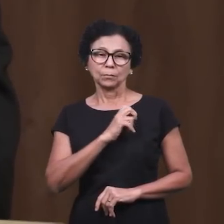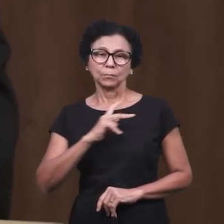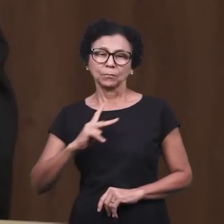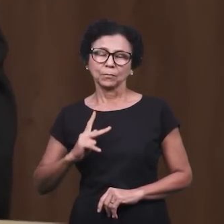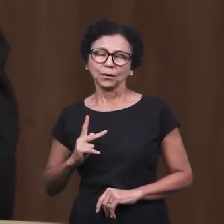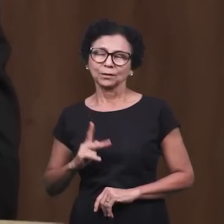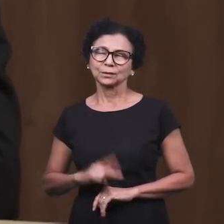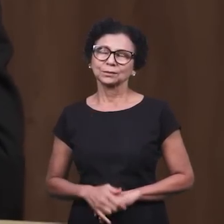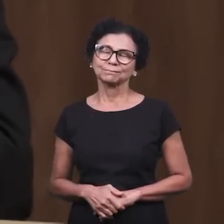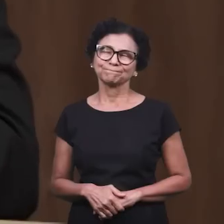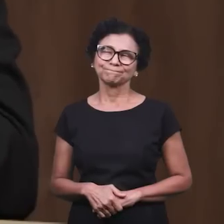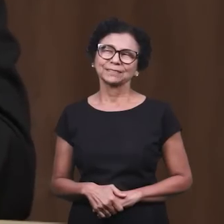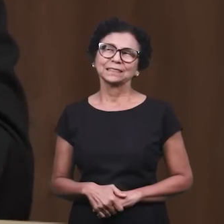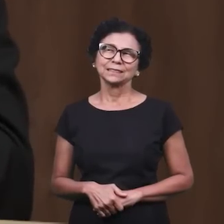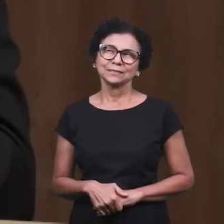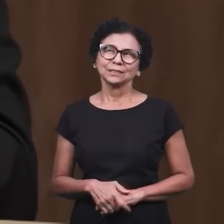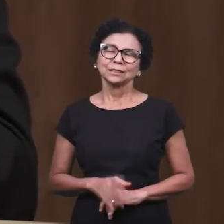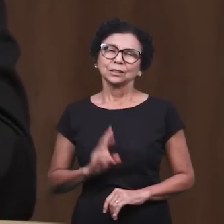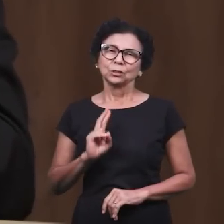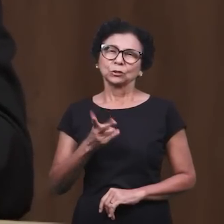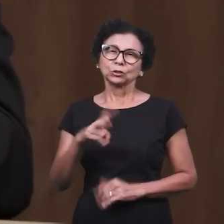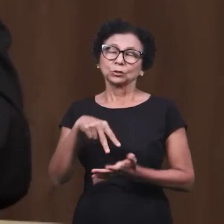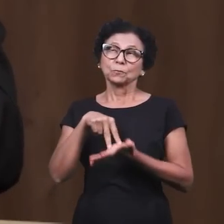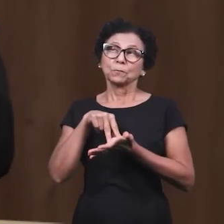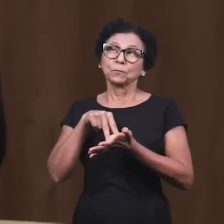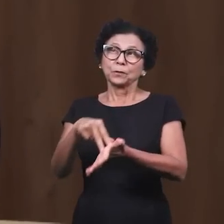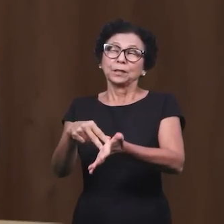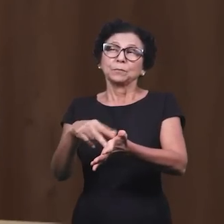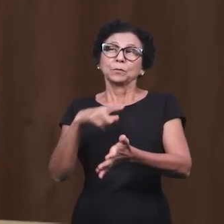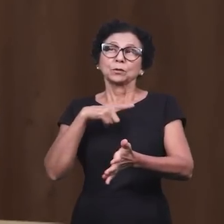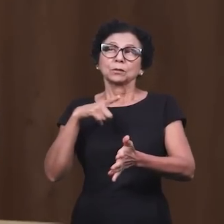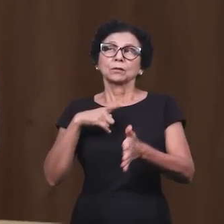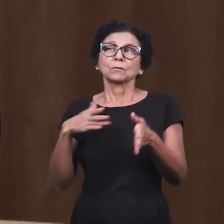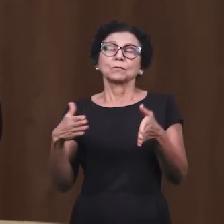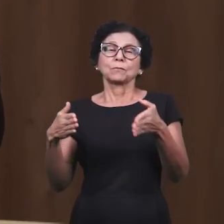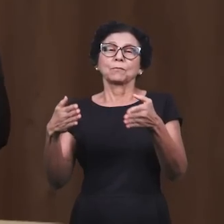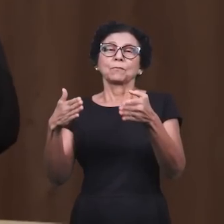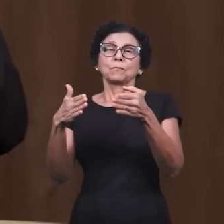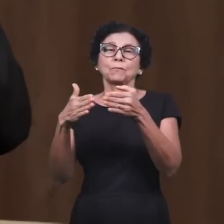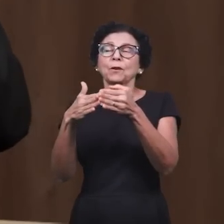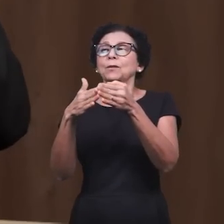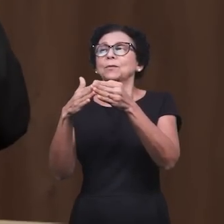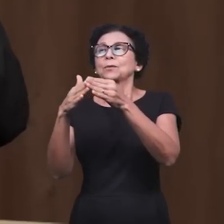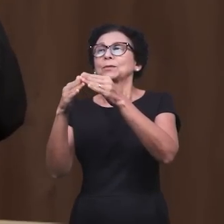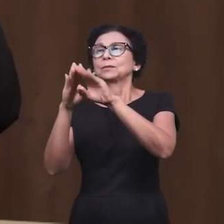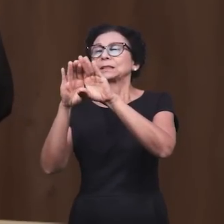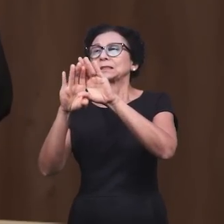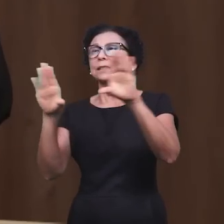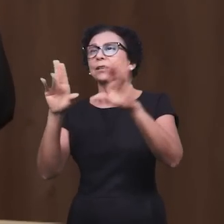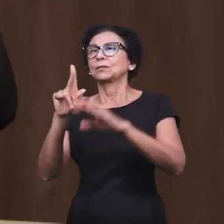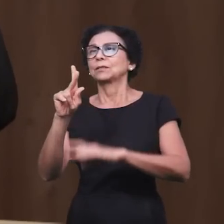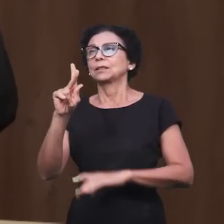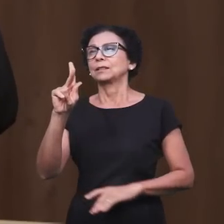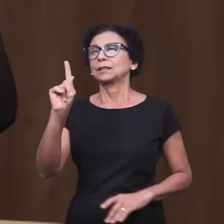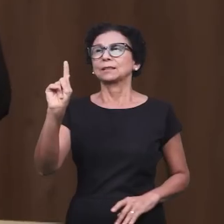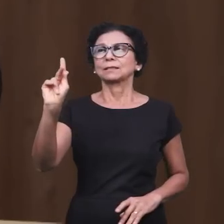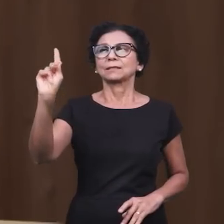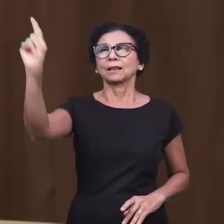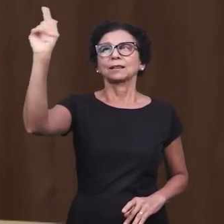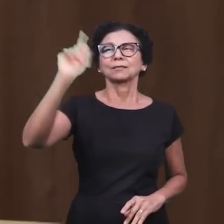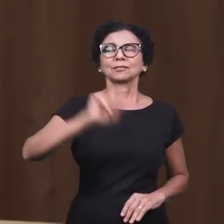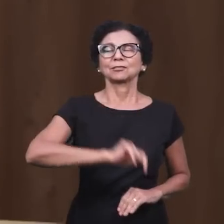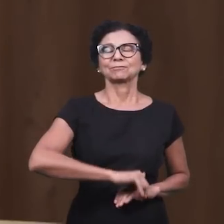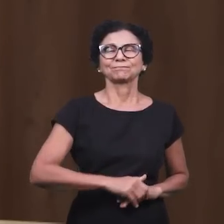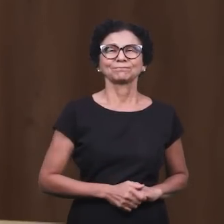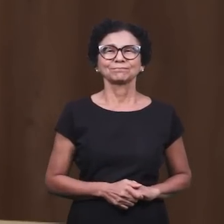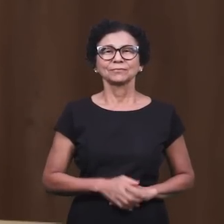da soberana vocação. O grande alvo é eles serem servos. Perfeito. Eles alcançarem o grande alvo, eles alcançarem a